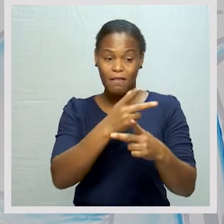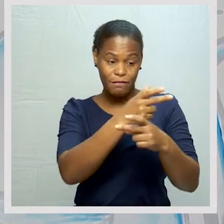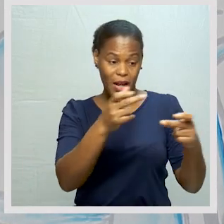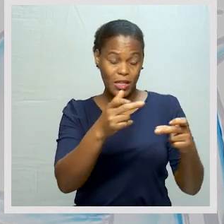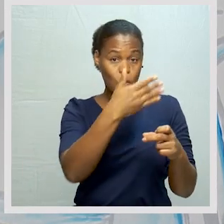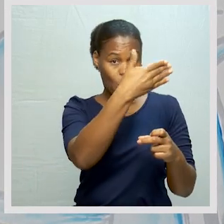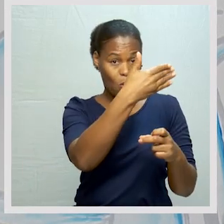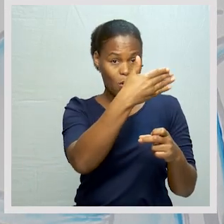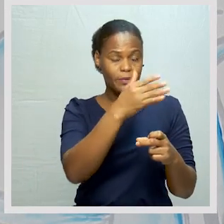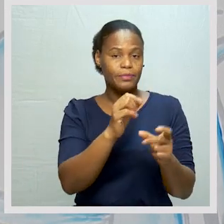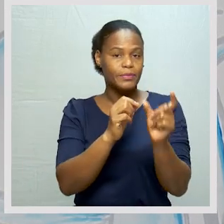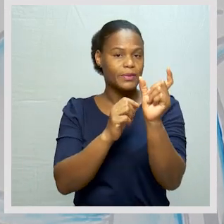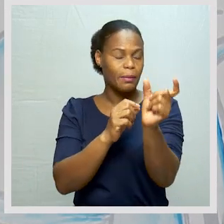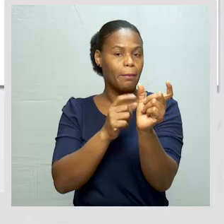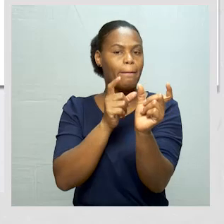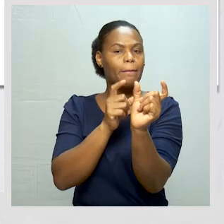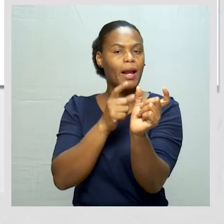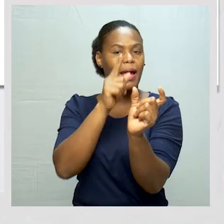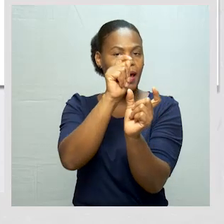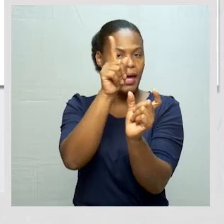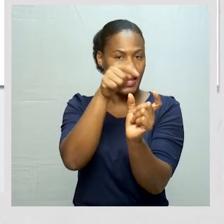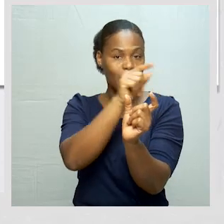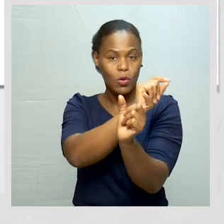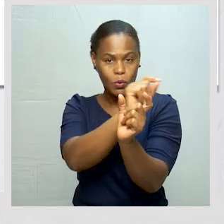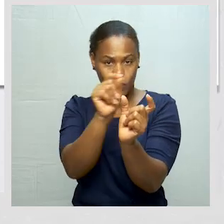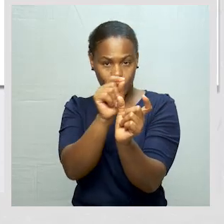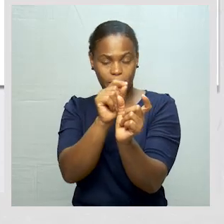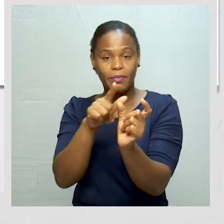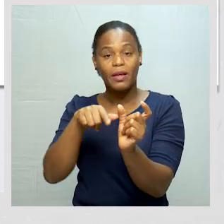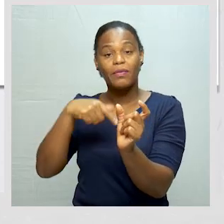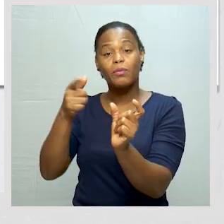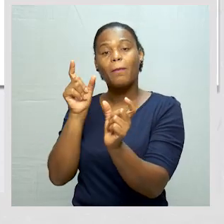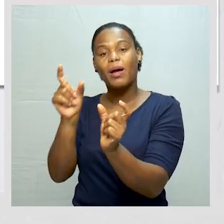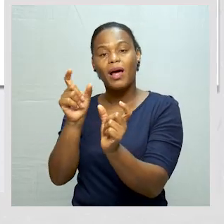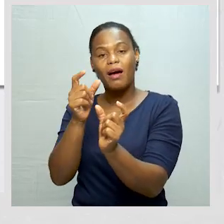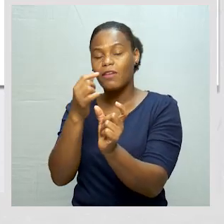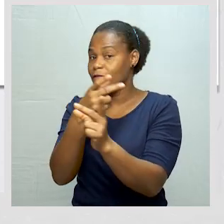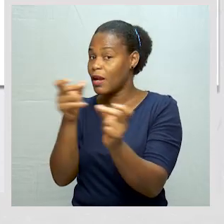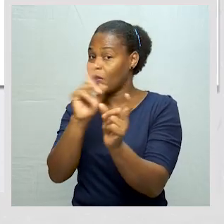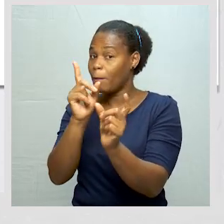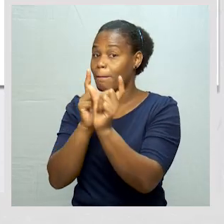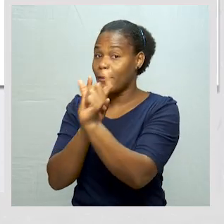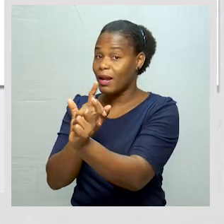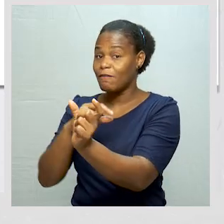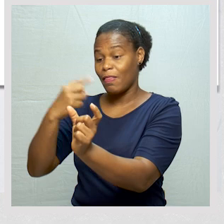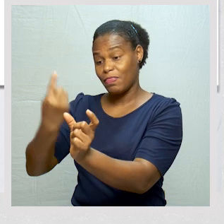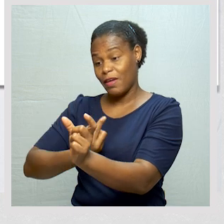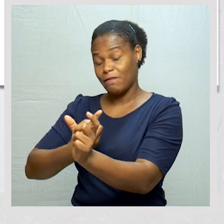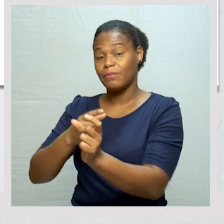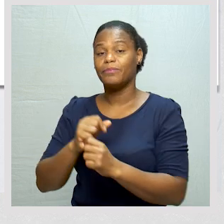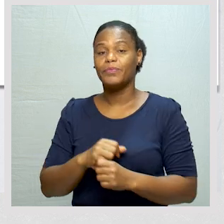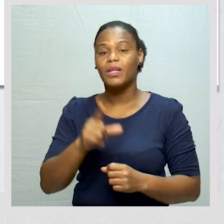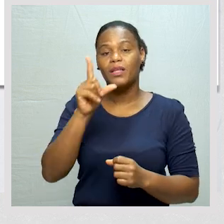Na frase 1, temos a primeira palavra é, que está sublinhada, e a segunda palavra, não frase, palavra